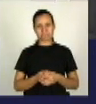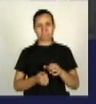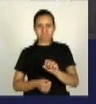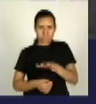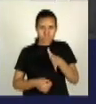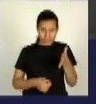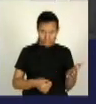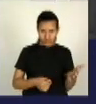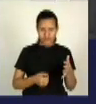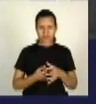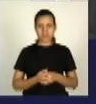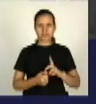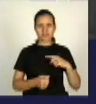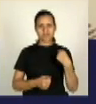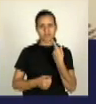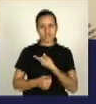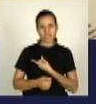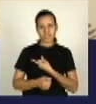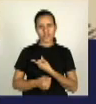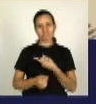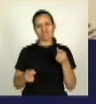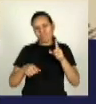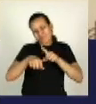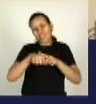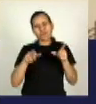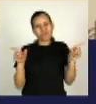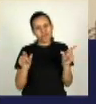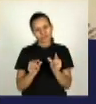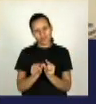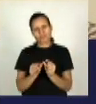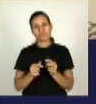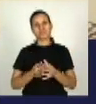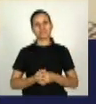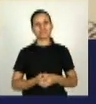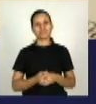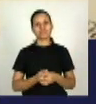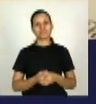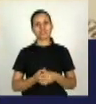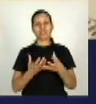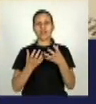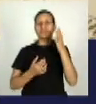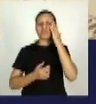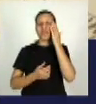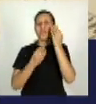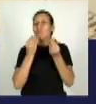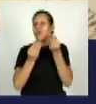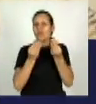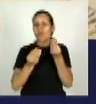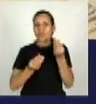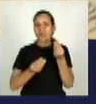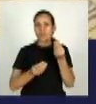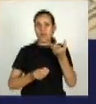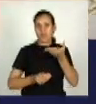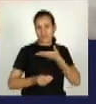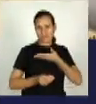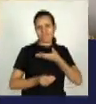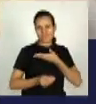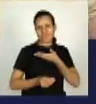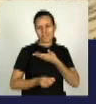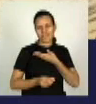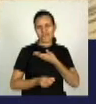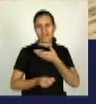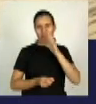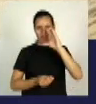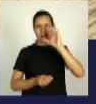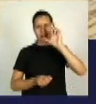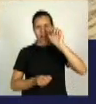alguma forma que contaminasse o meio ambiente. Então, Lia, só para a gente fechar, a gente infelizmente tem um programa curto, né? Eu queria saber como é que eu posso ajudar meu